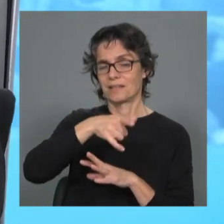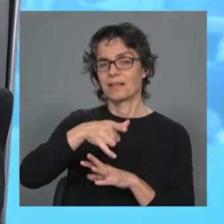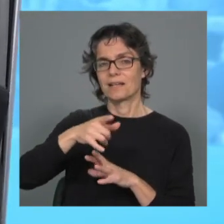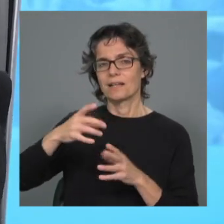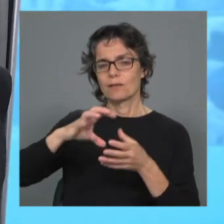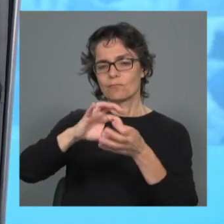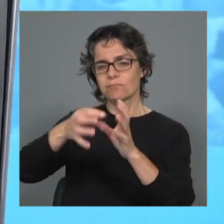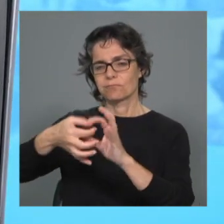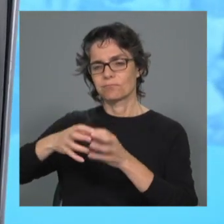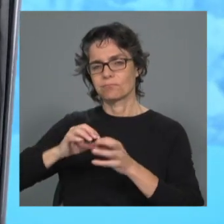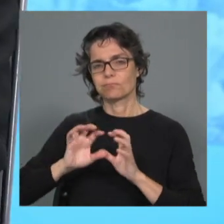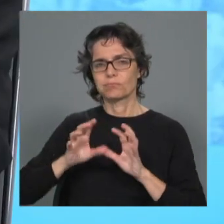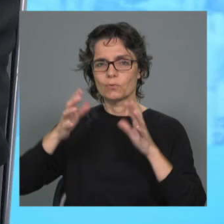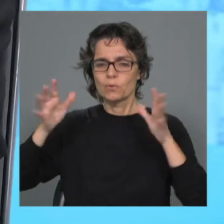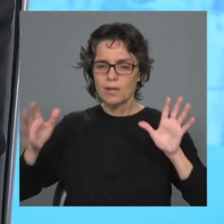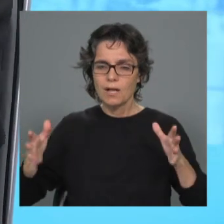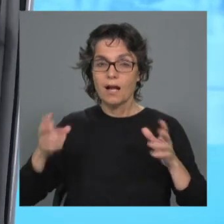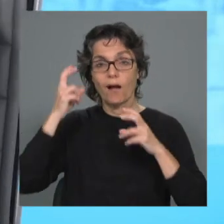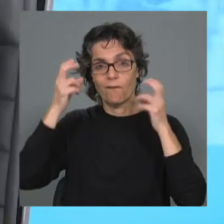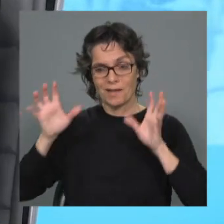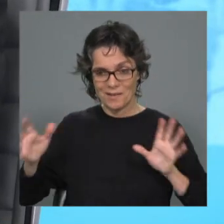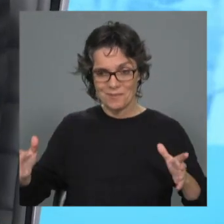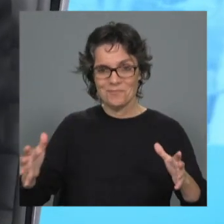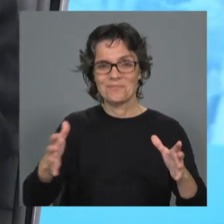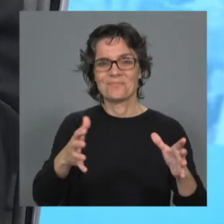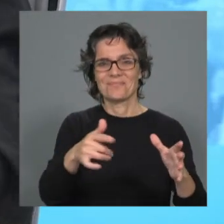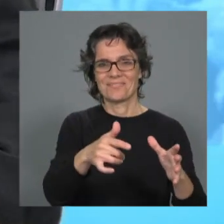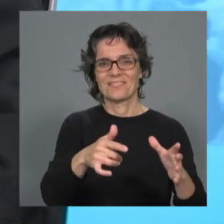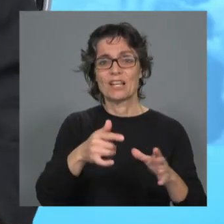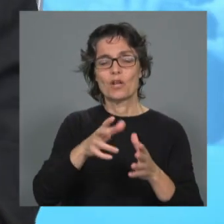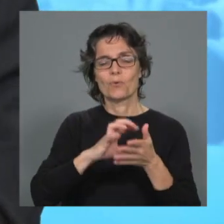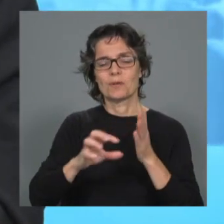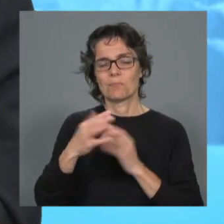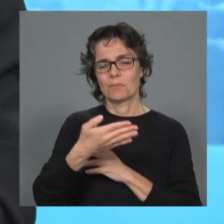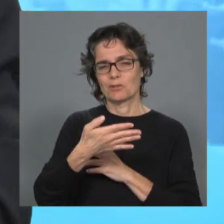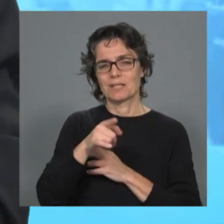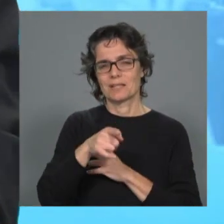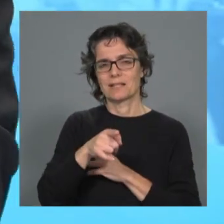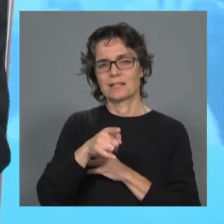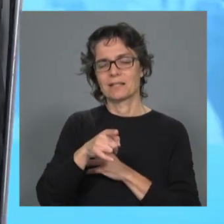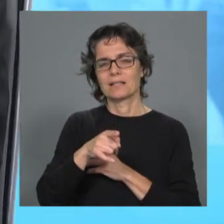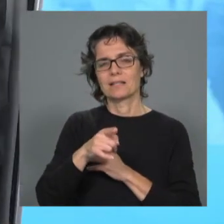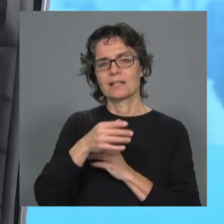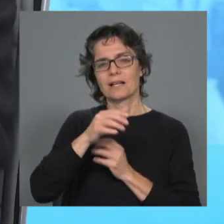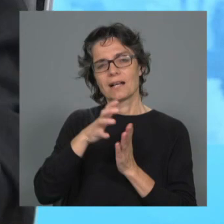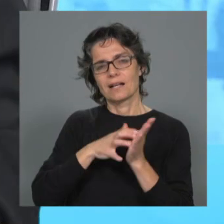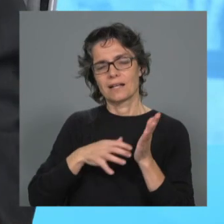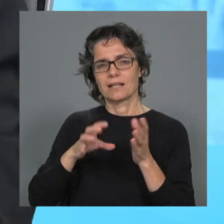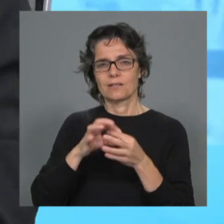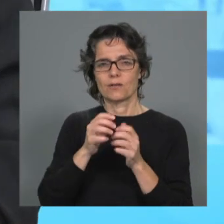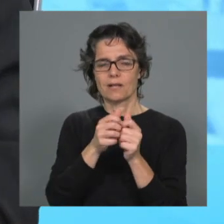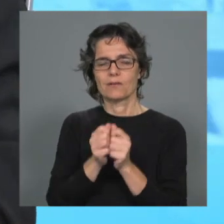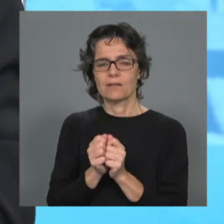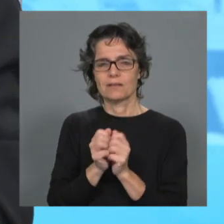como depois vai afirmar no capítulo 17, naquele bonito texto sobre a oração de